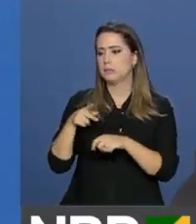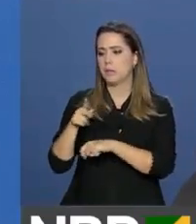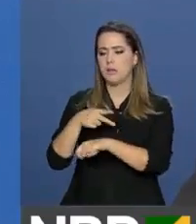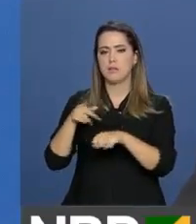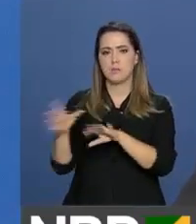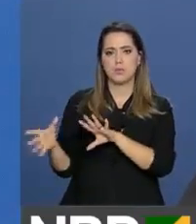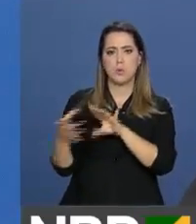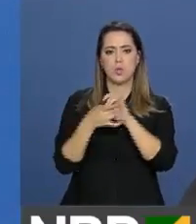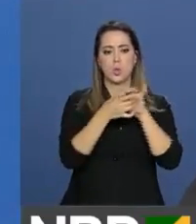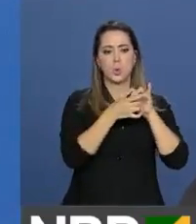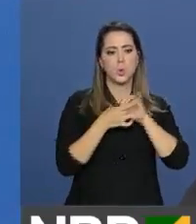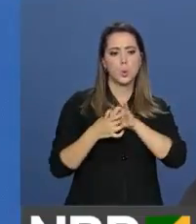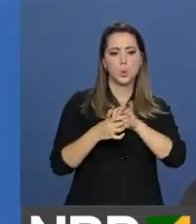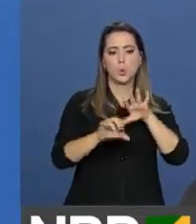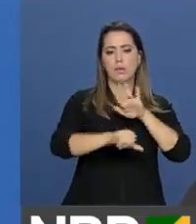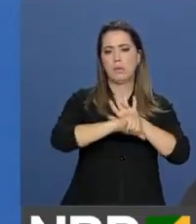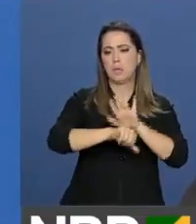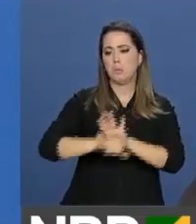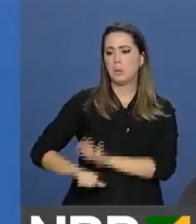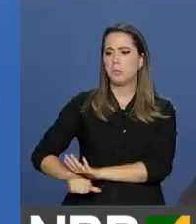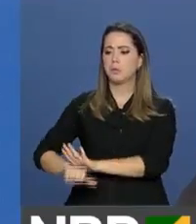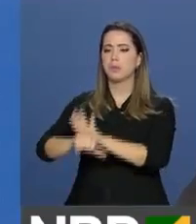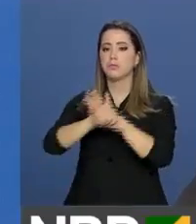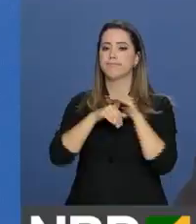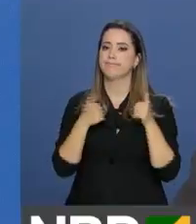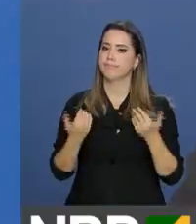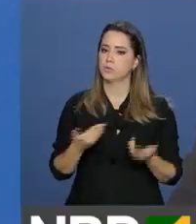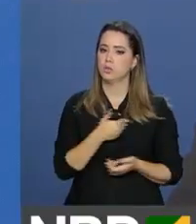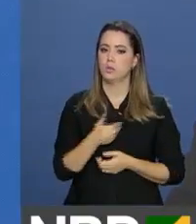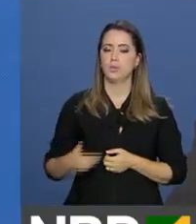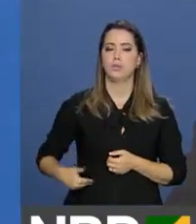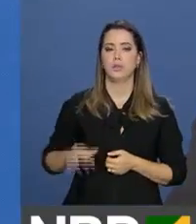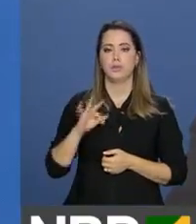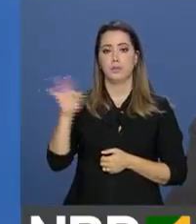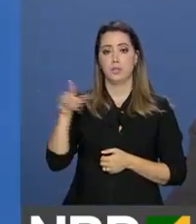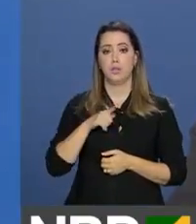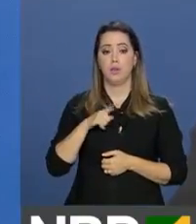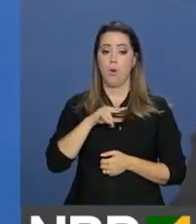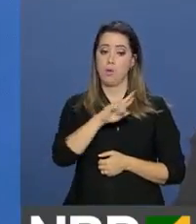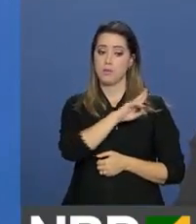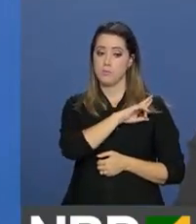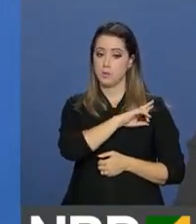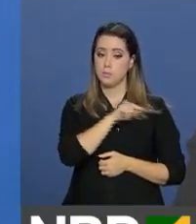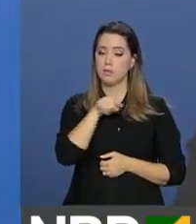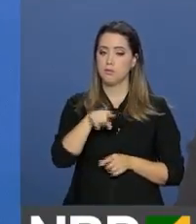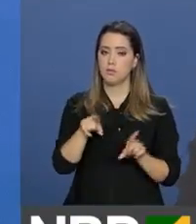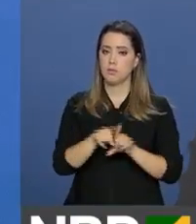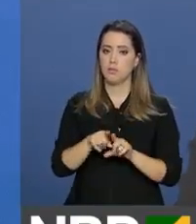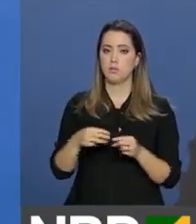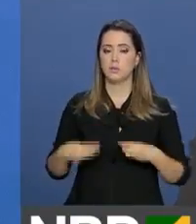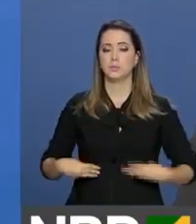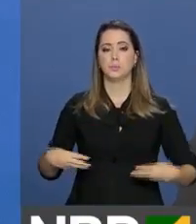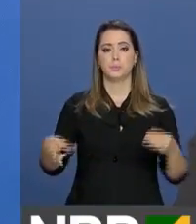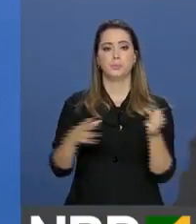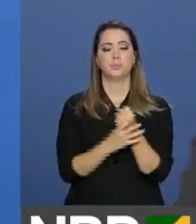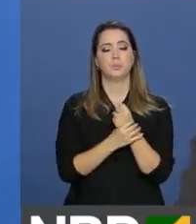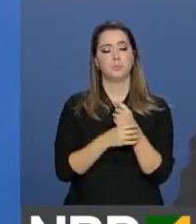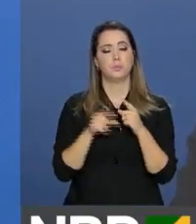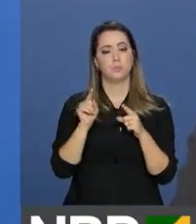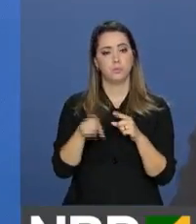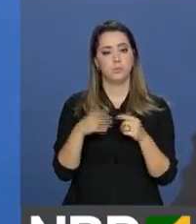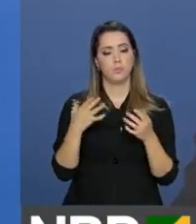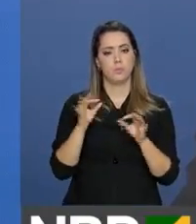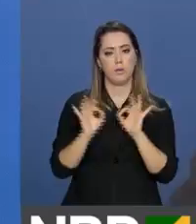países. Então, a União tem o dever, e por isso assumimos a tese do Ministério da Segurança Pública para